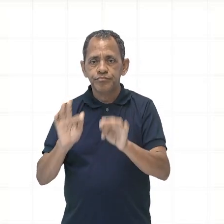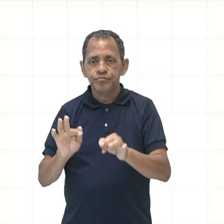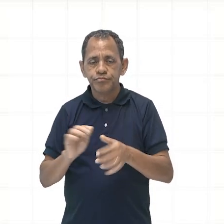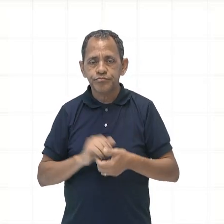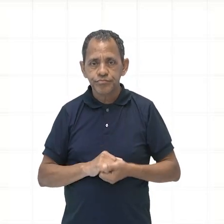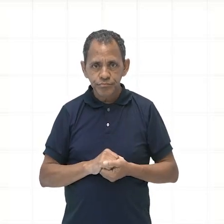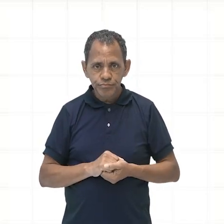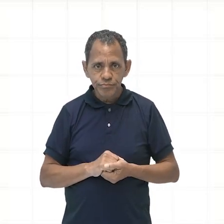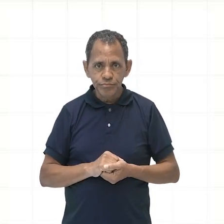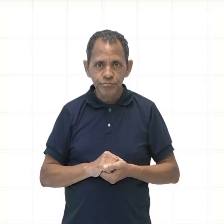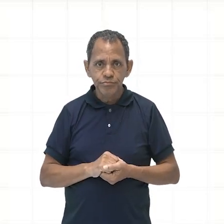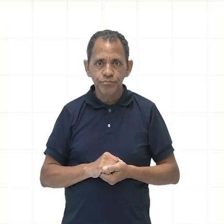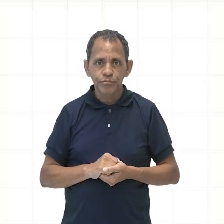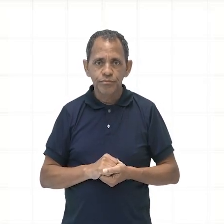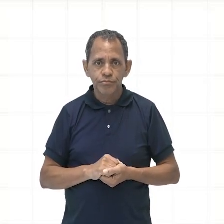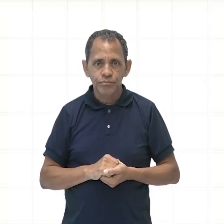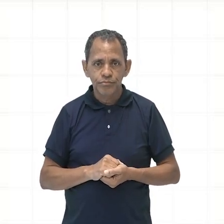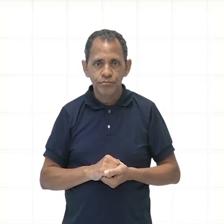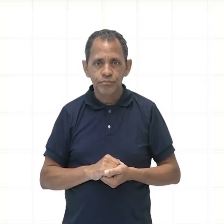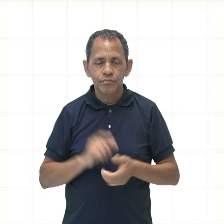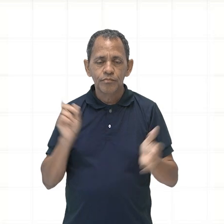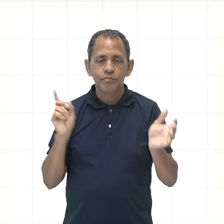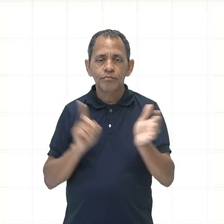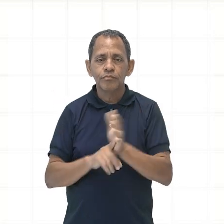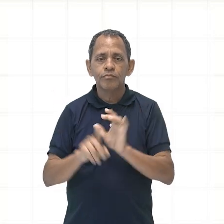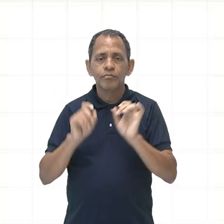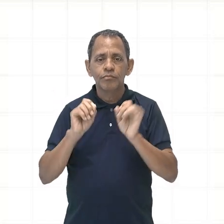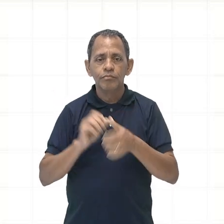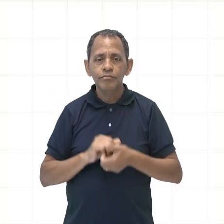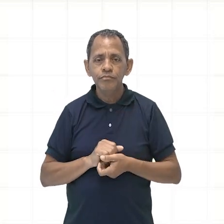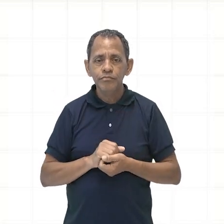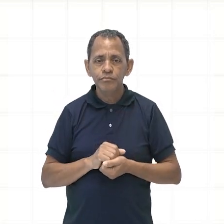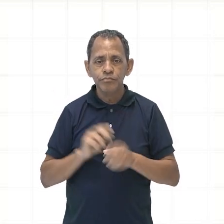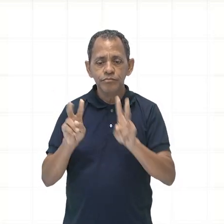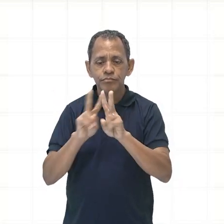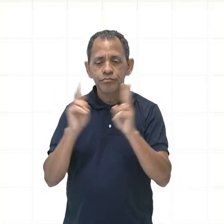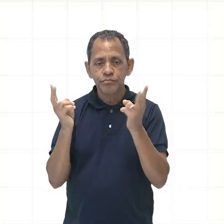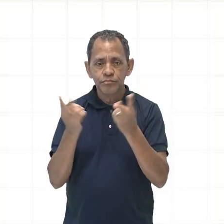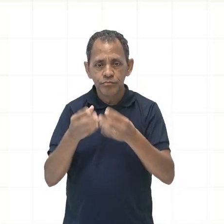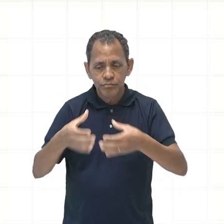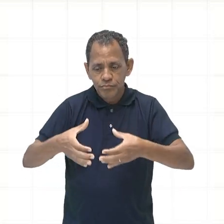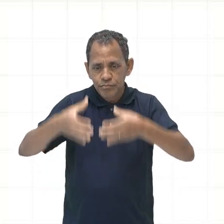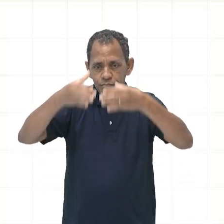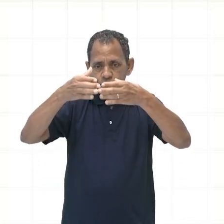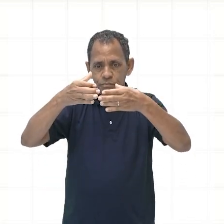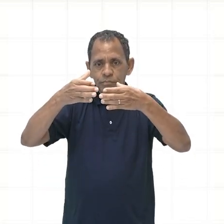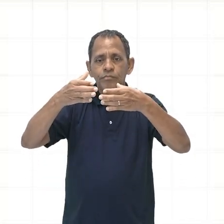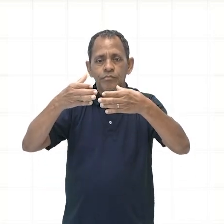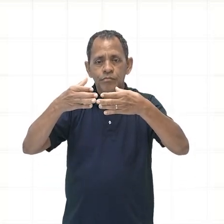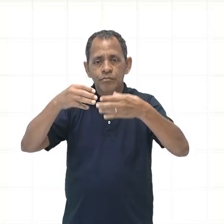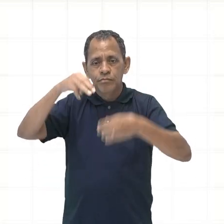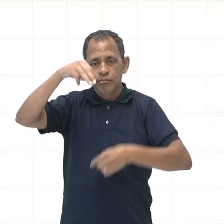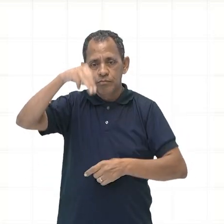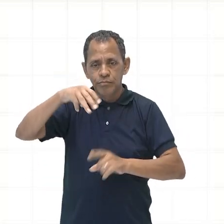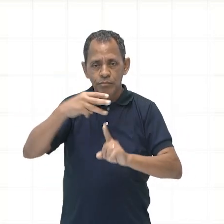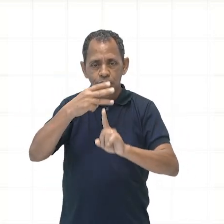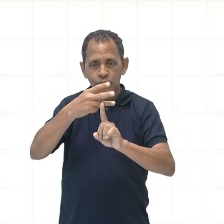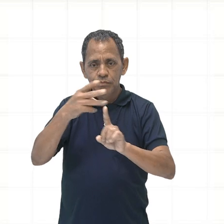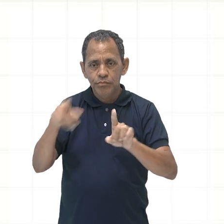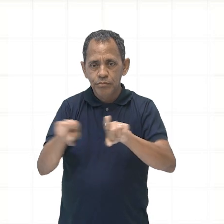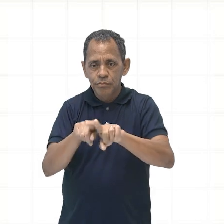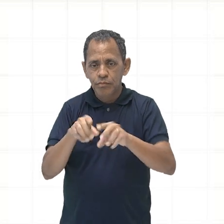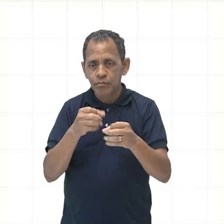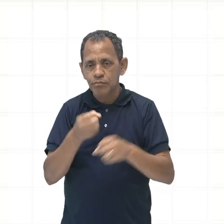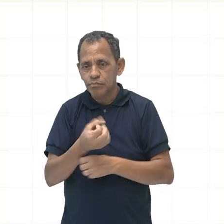por 1,5. E aí a pergunta dele é exatamente qual é o volume da caixa d'água em metros cúbicos, ou seja, quanto que cabe de